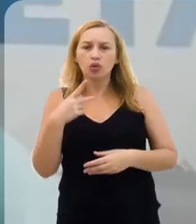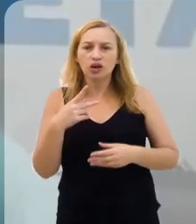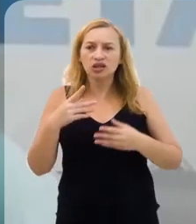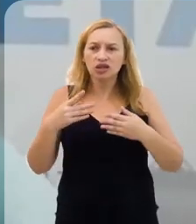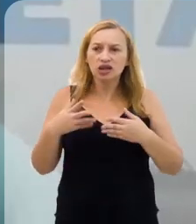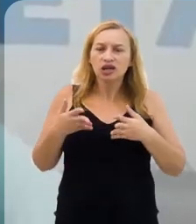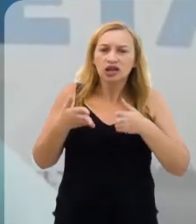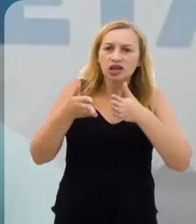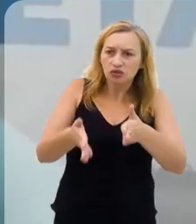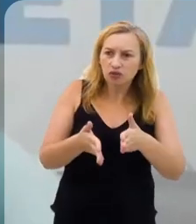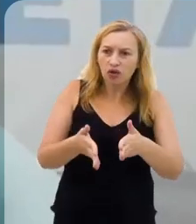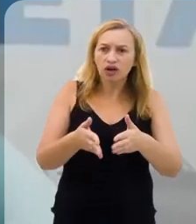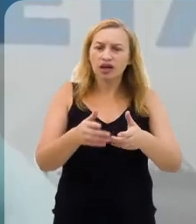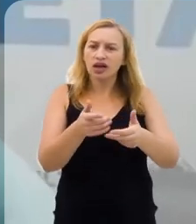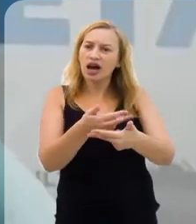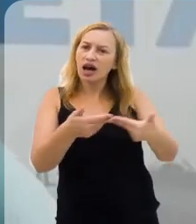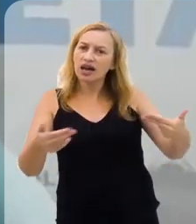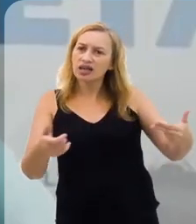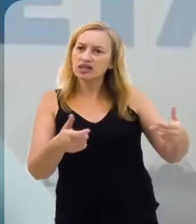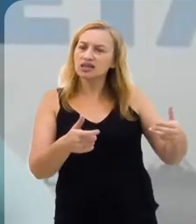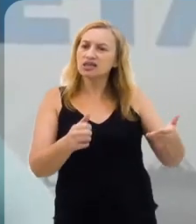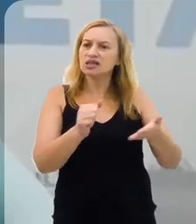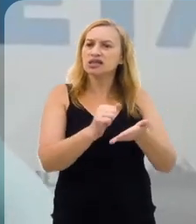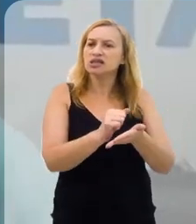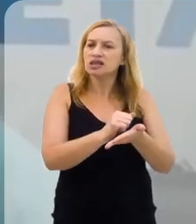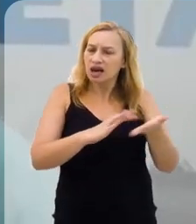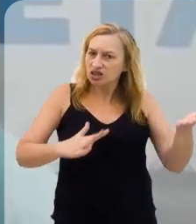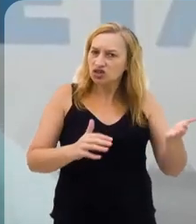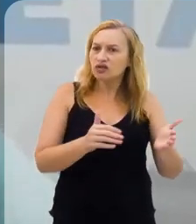né? Então, tem que ter uma composição de políticas que atendam